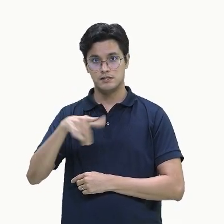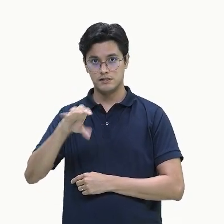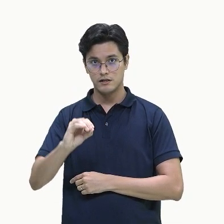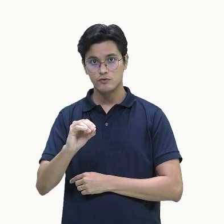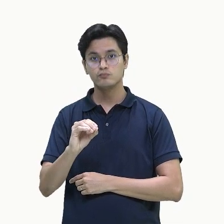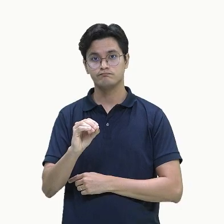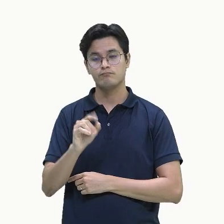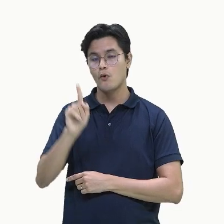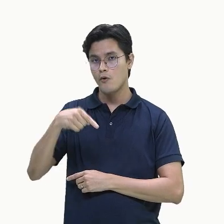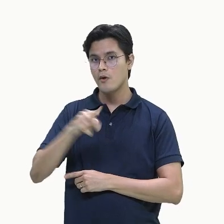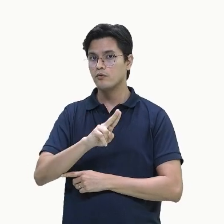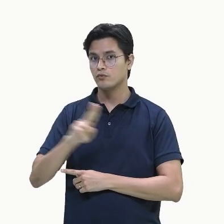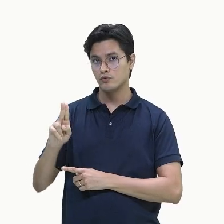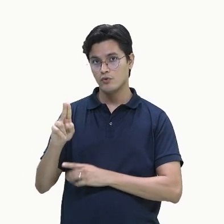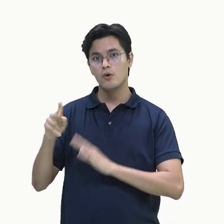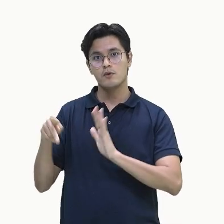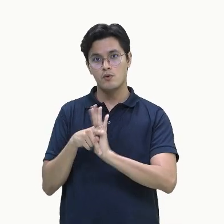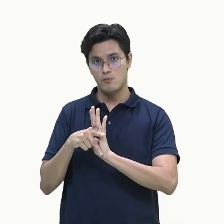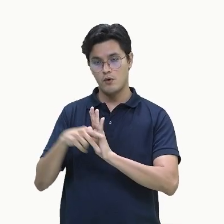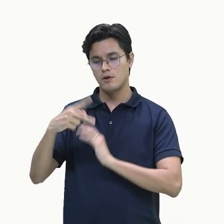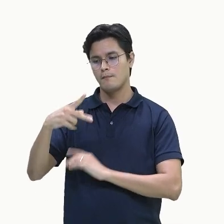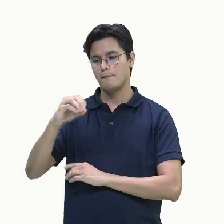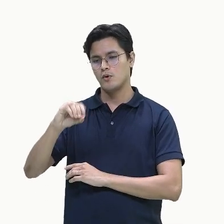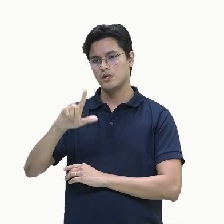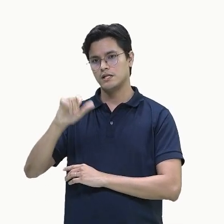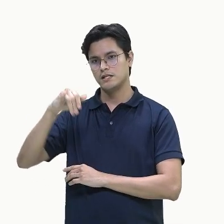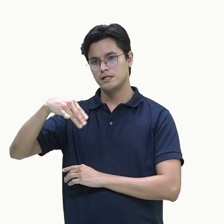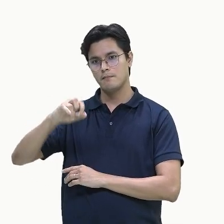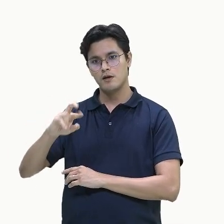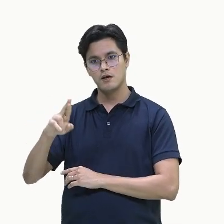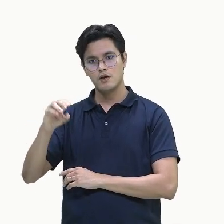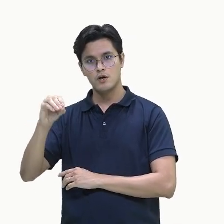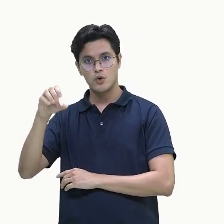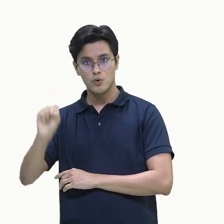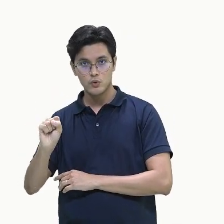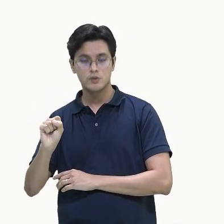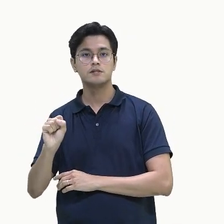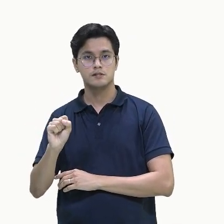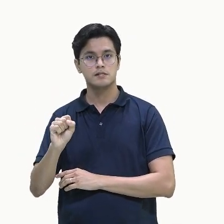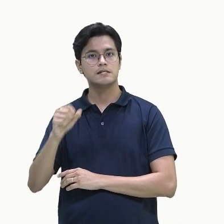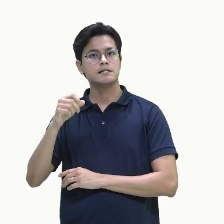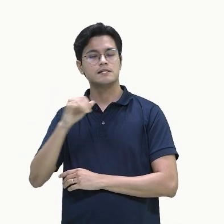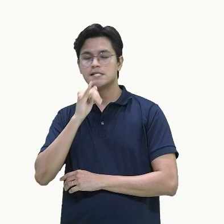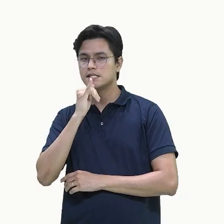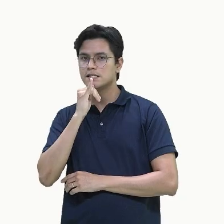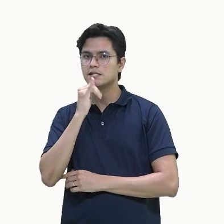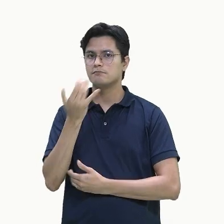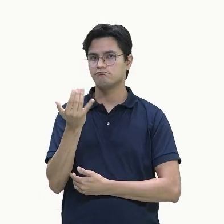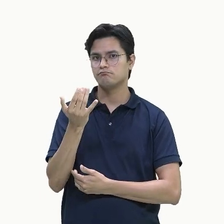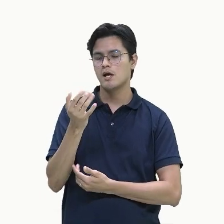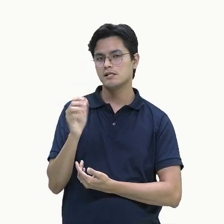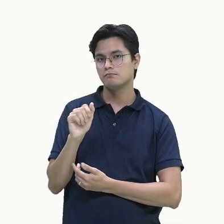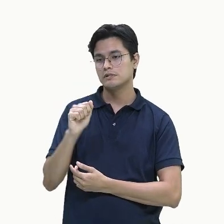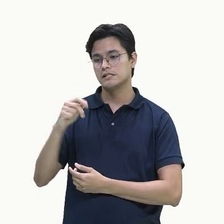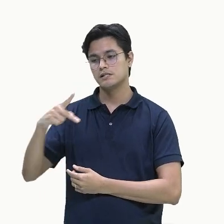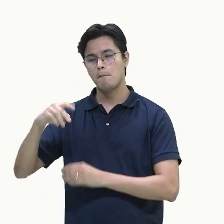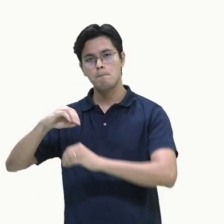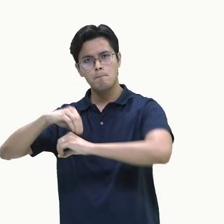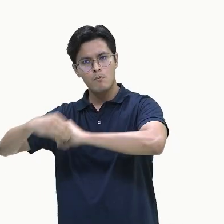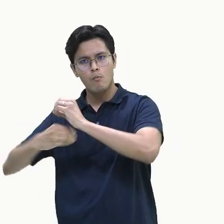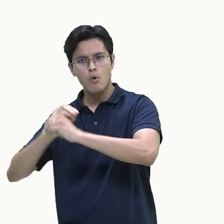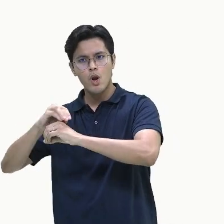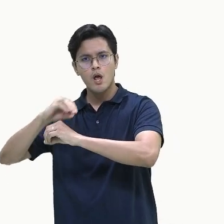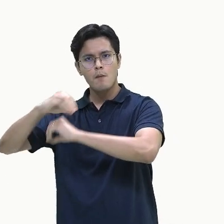à formação dos polímeros. E quando esses polímeros se juntam, tá? Nós podemos